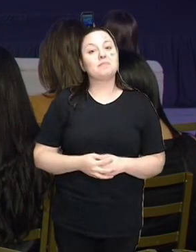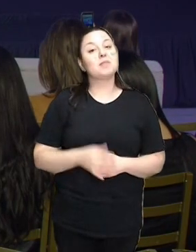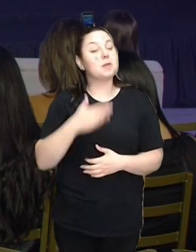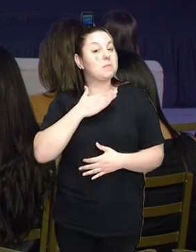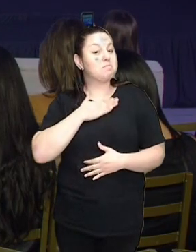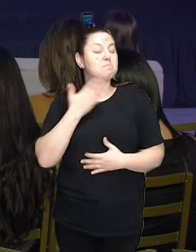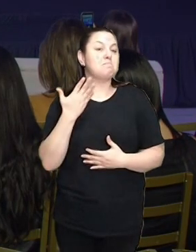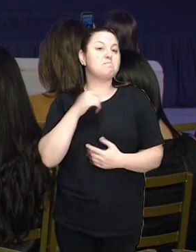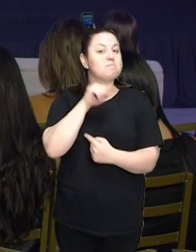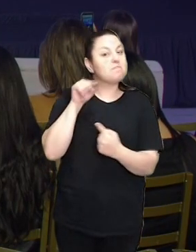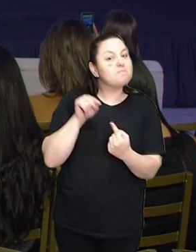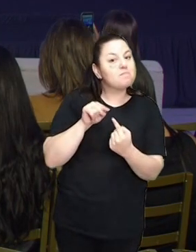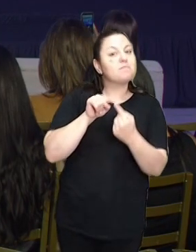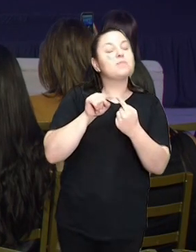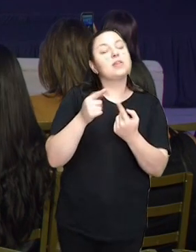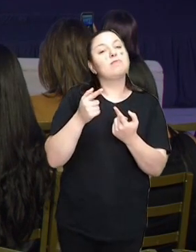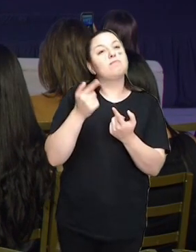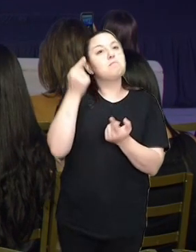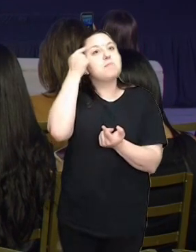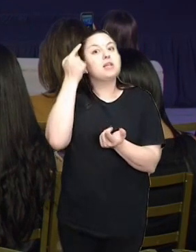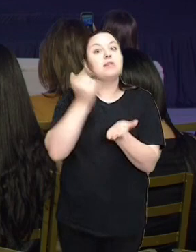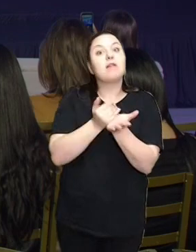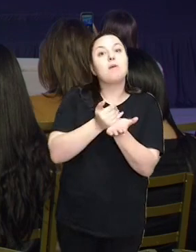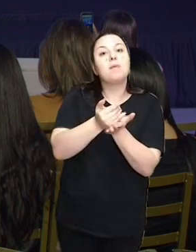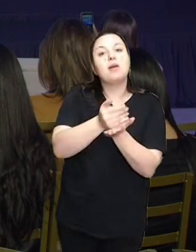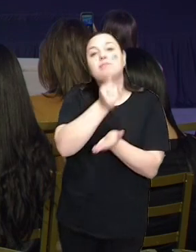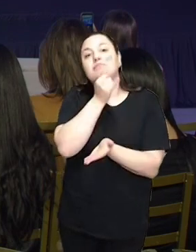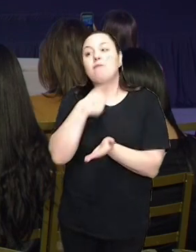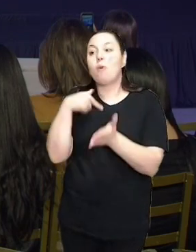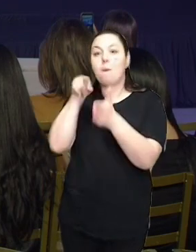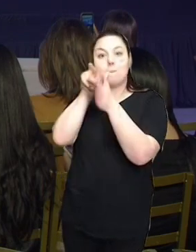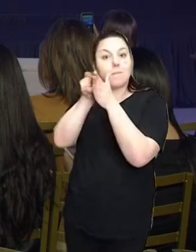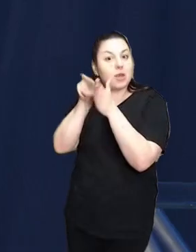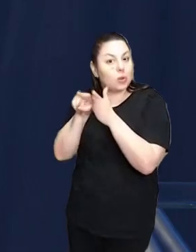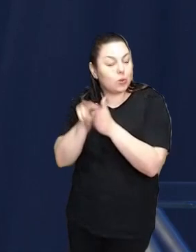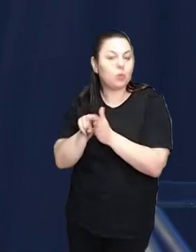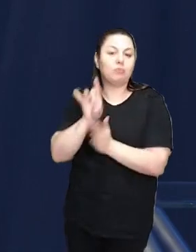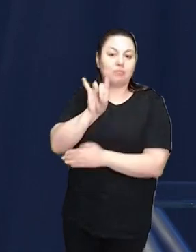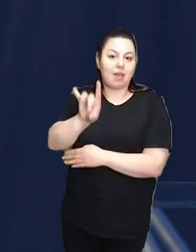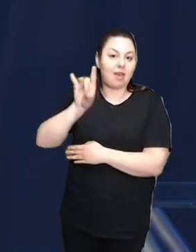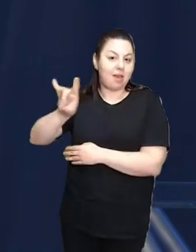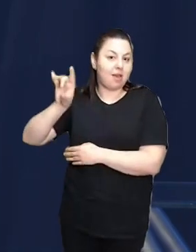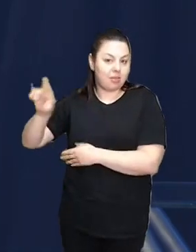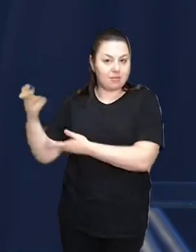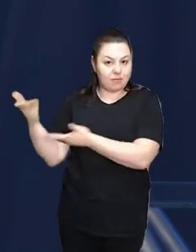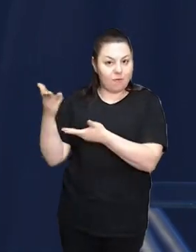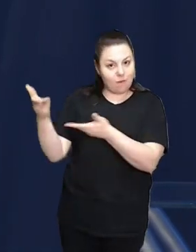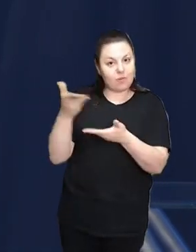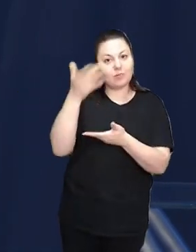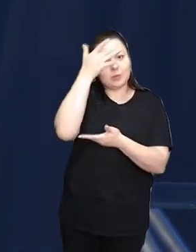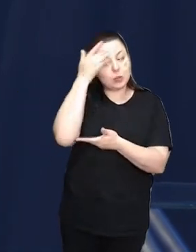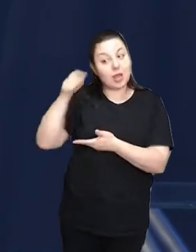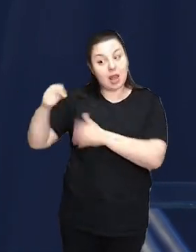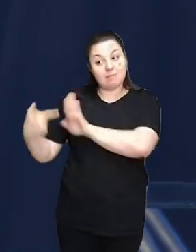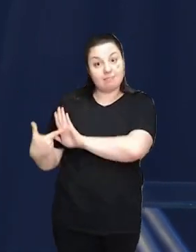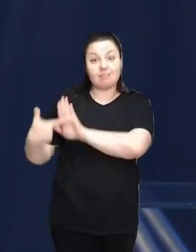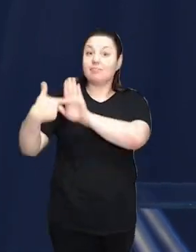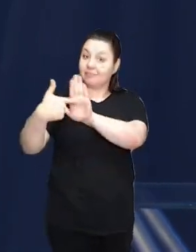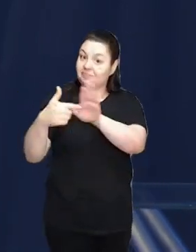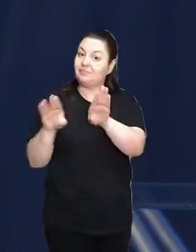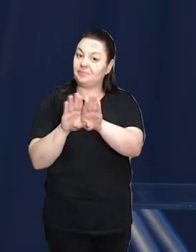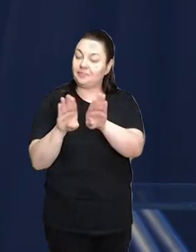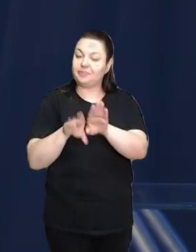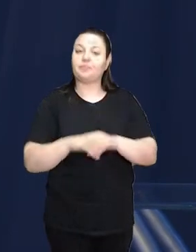fazendo uma perguntinha para cada um dos nossos convidados, para eles poderem também se apresentar um pouco mais. E convido cada um de vocês que estão aqui, que